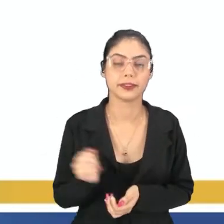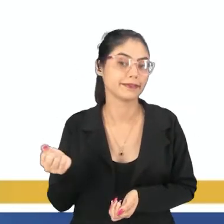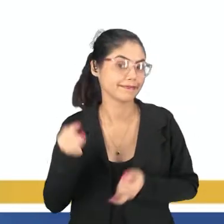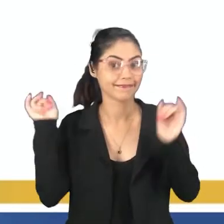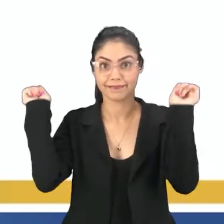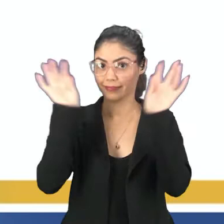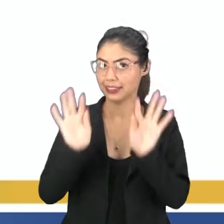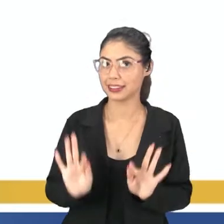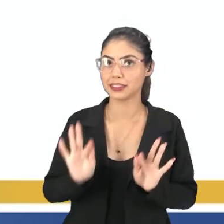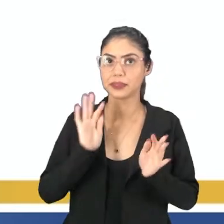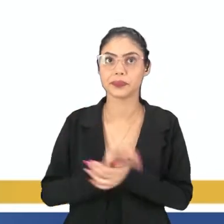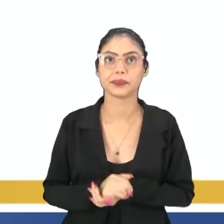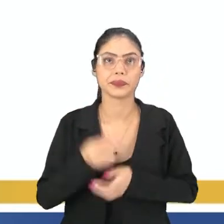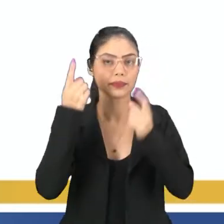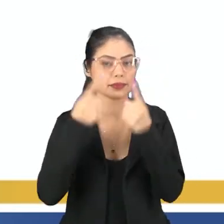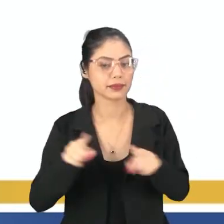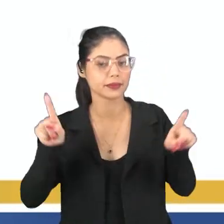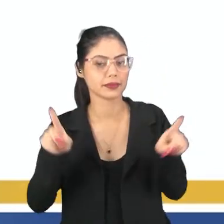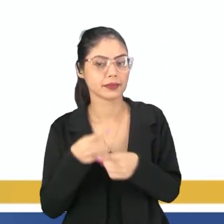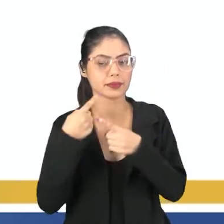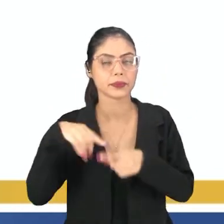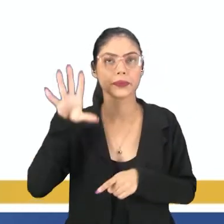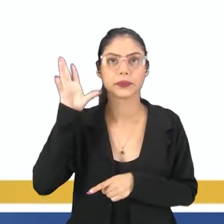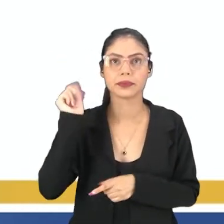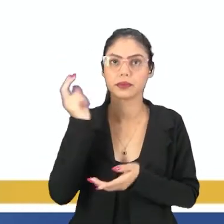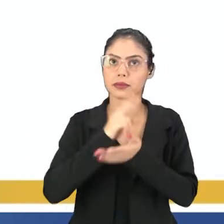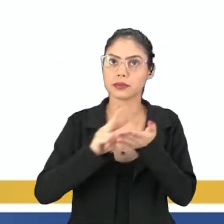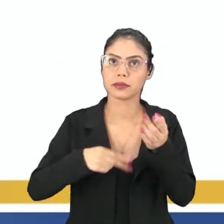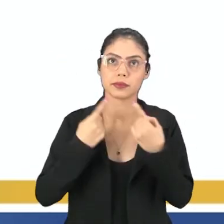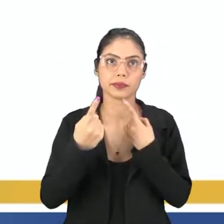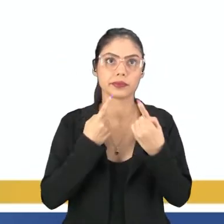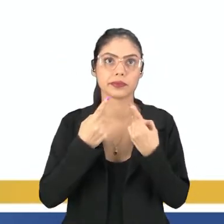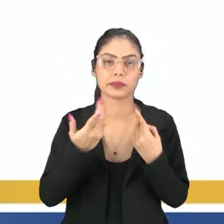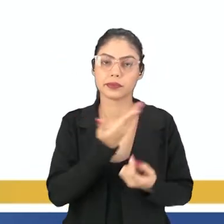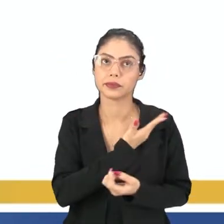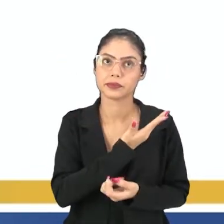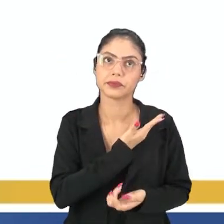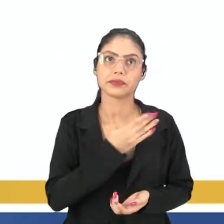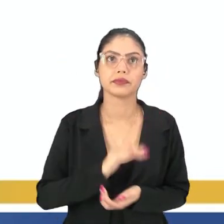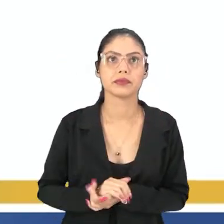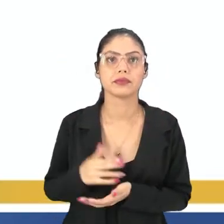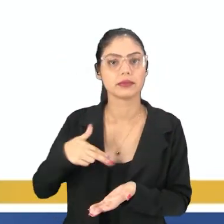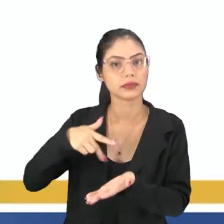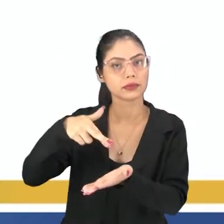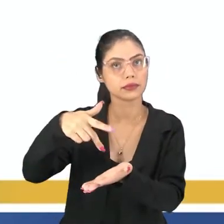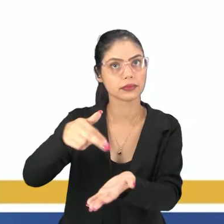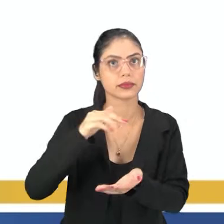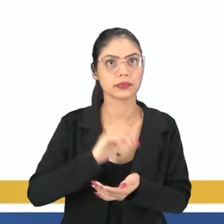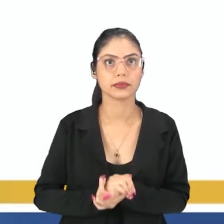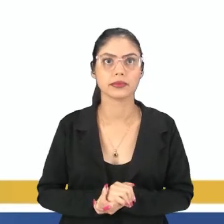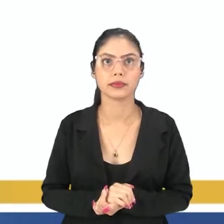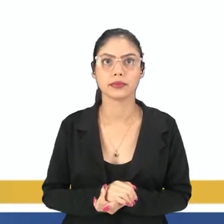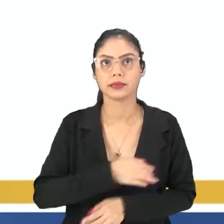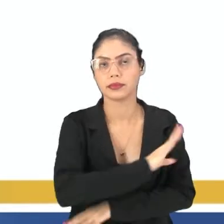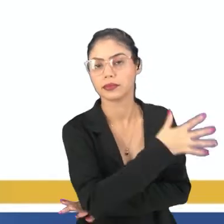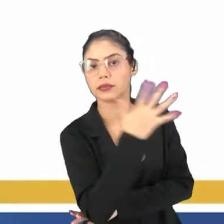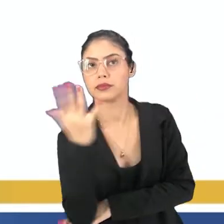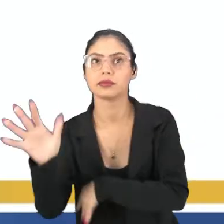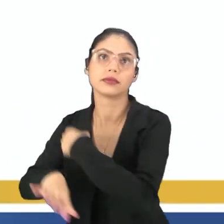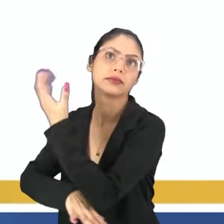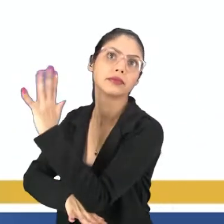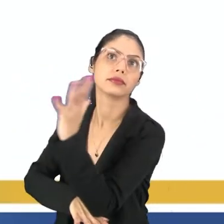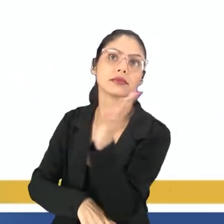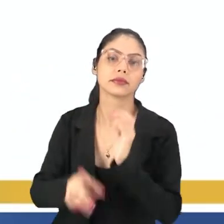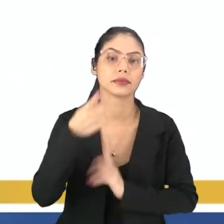dão alegria. Ouvir música, ler, conversar com os amigos, andar